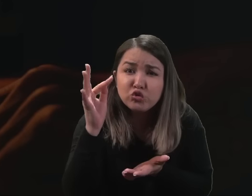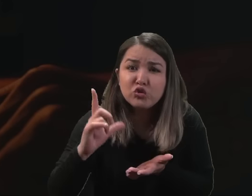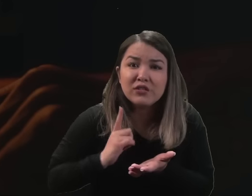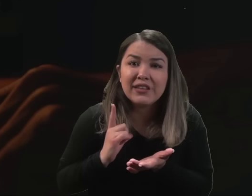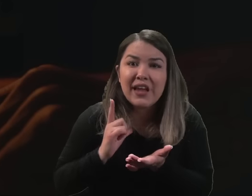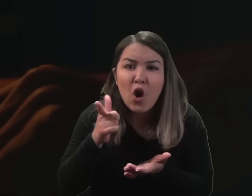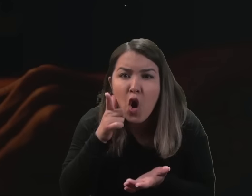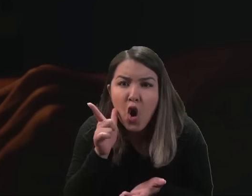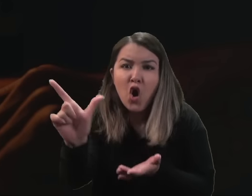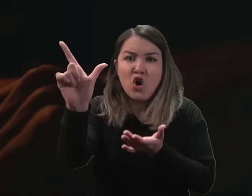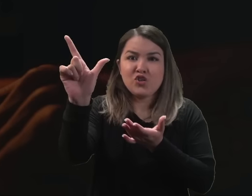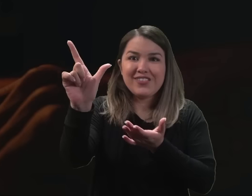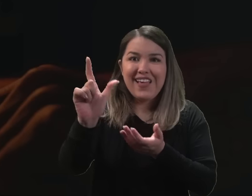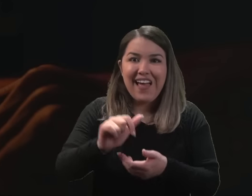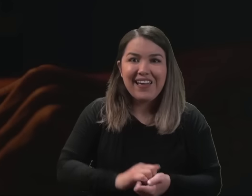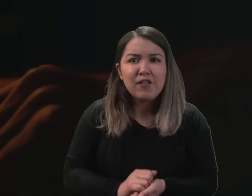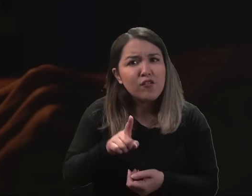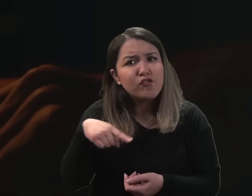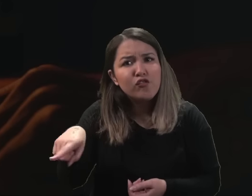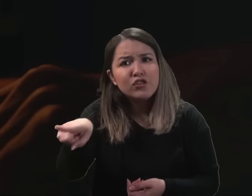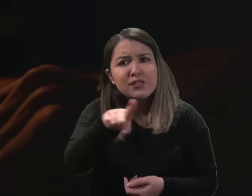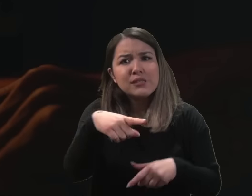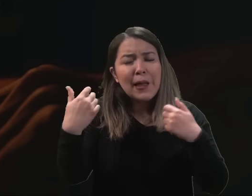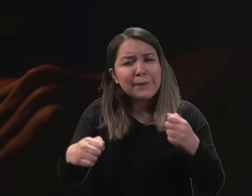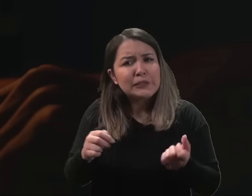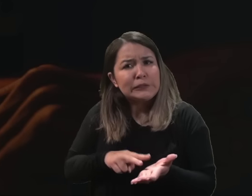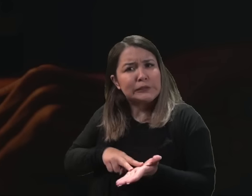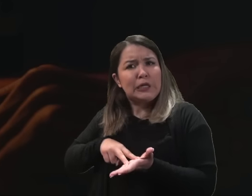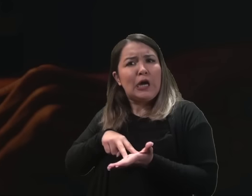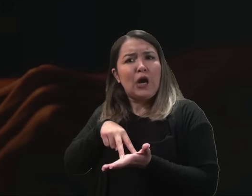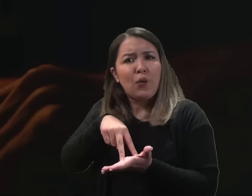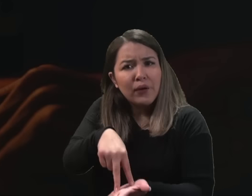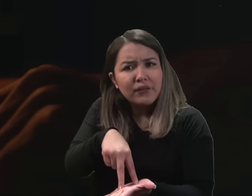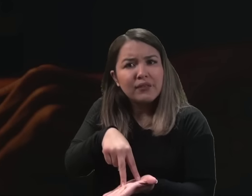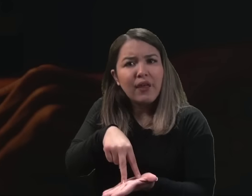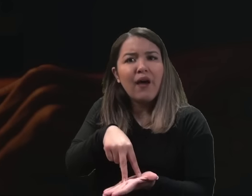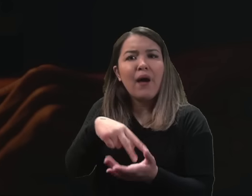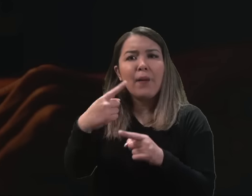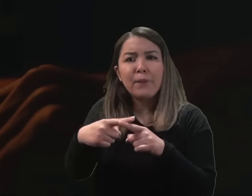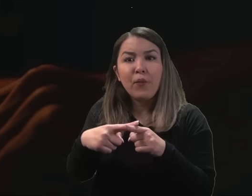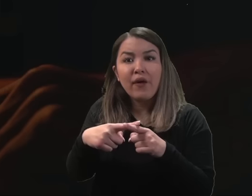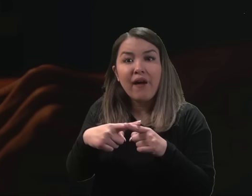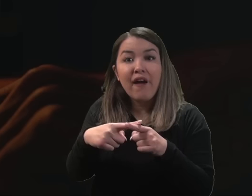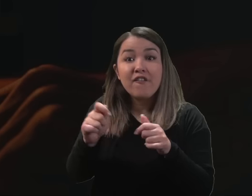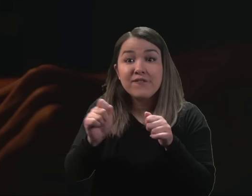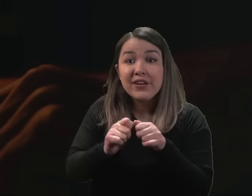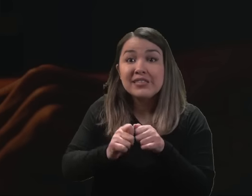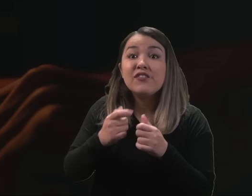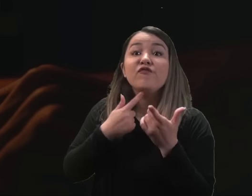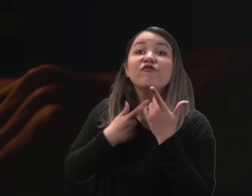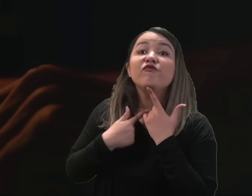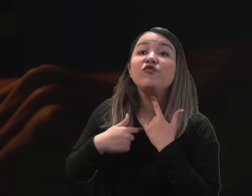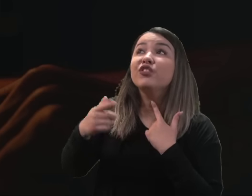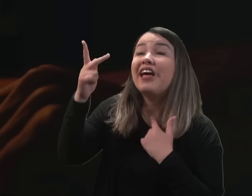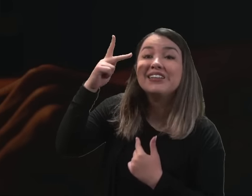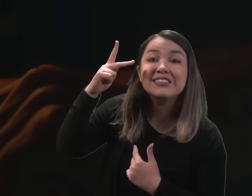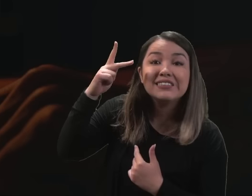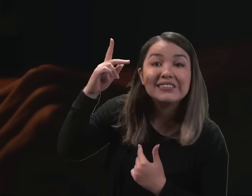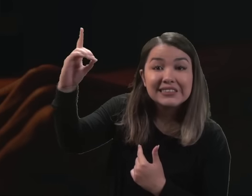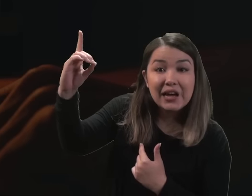Vocês precisam perseverar, disse Paulo, para que, havendo feito a vontade de Deus, alcancem a